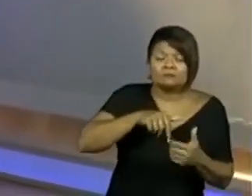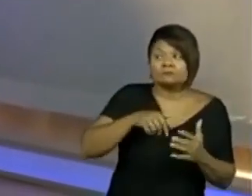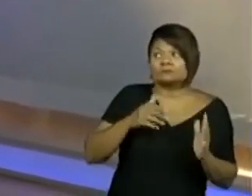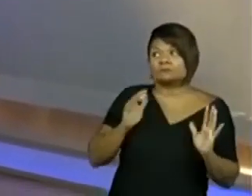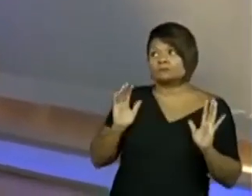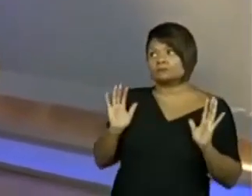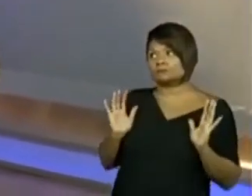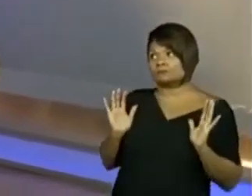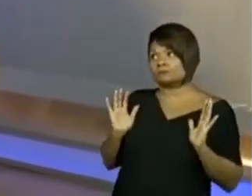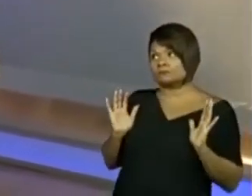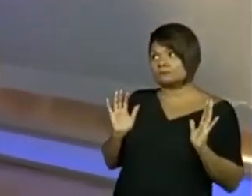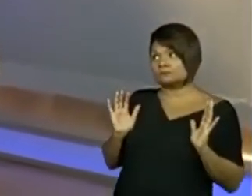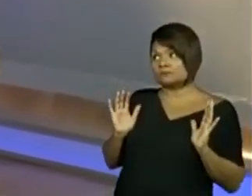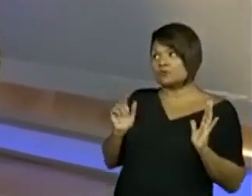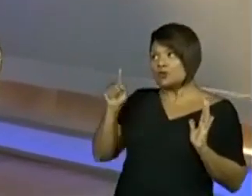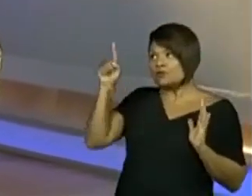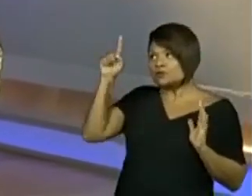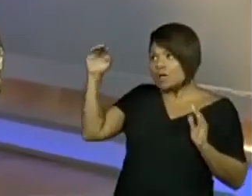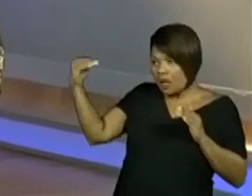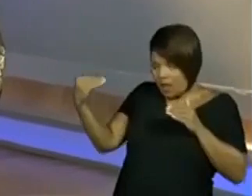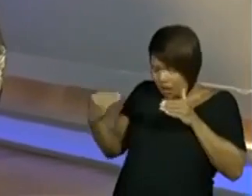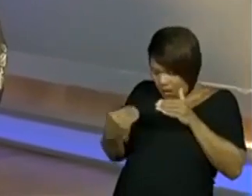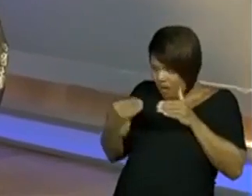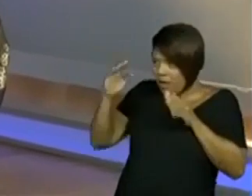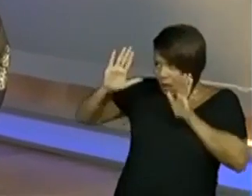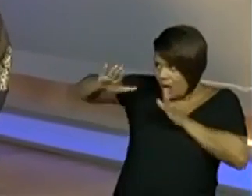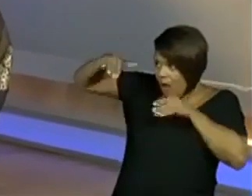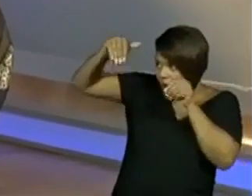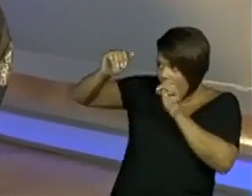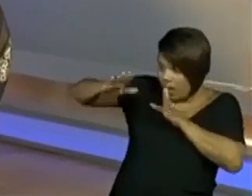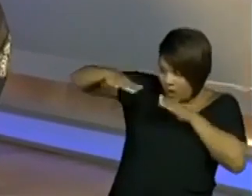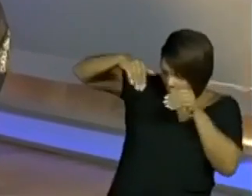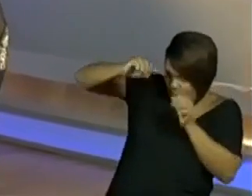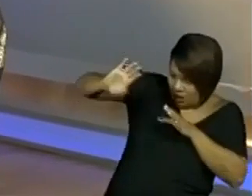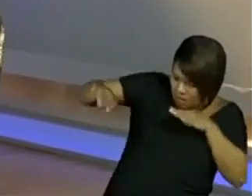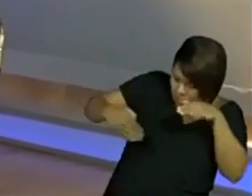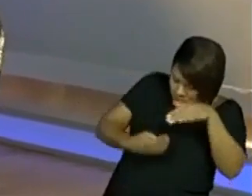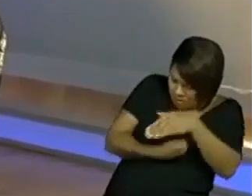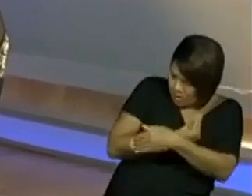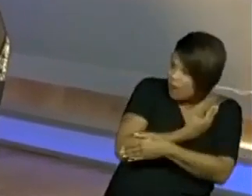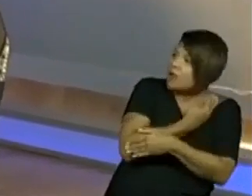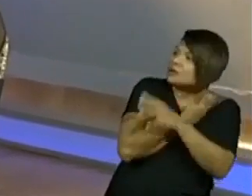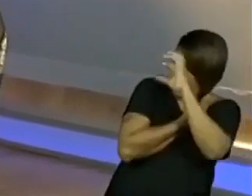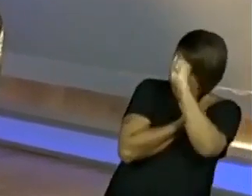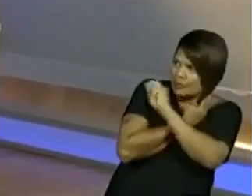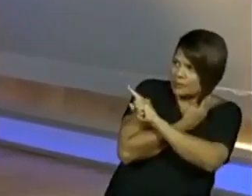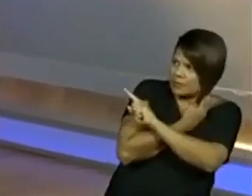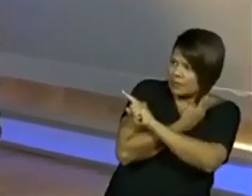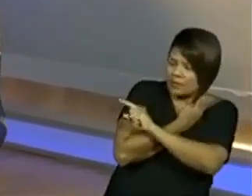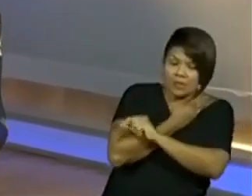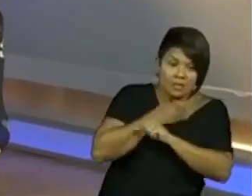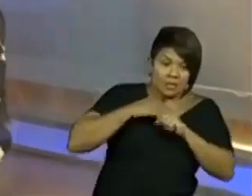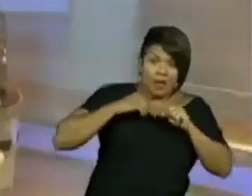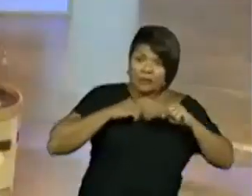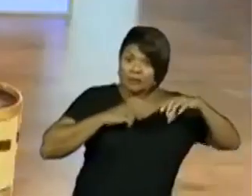mim e você vai aprender. E ele entrou na